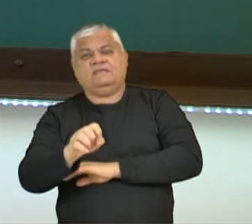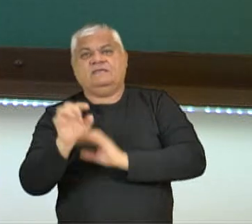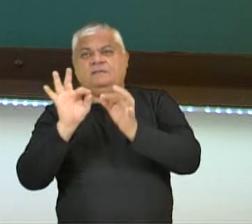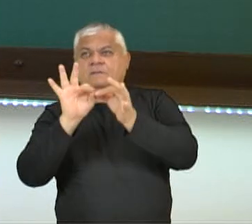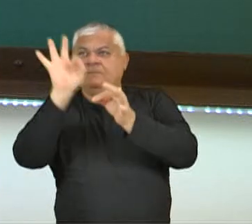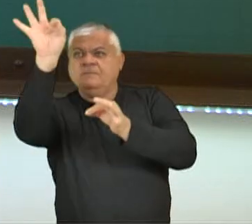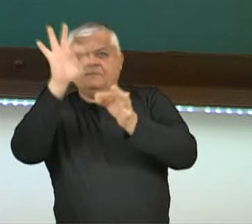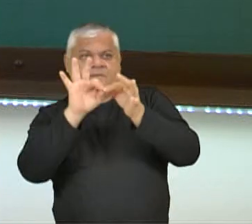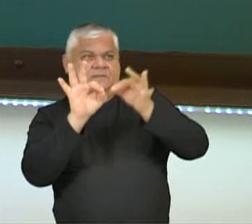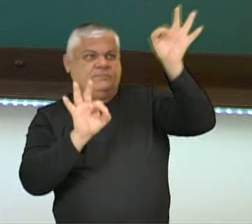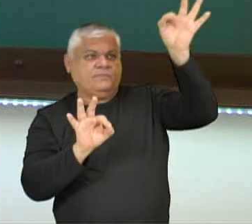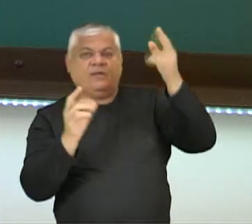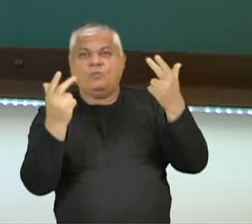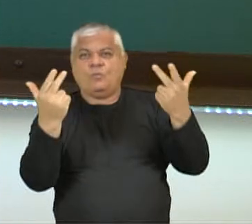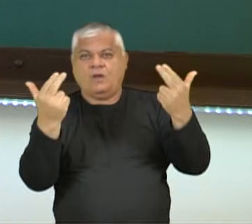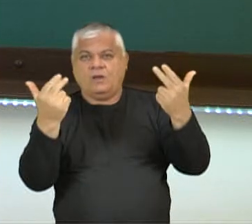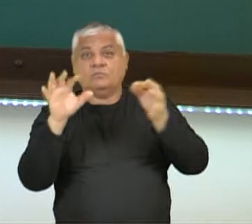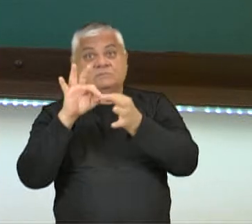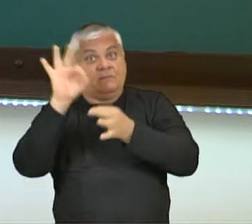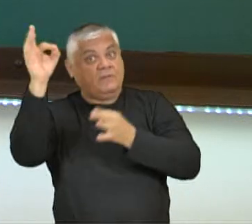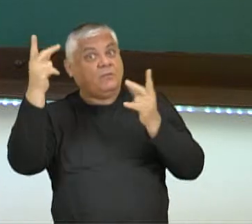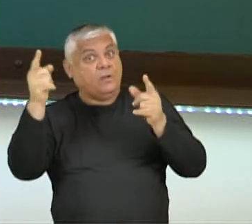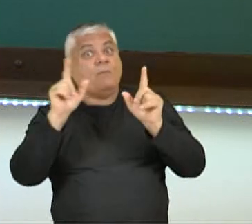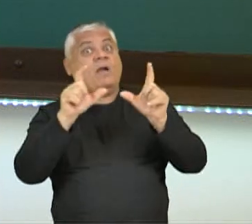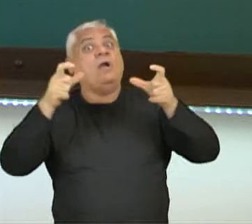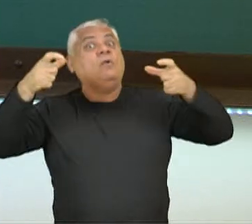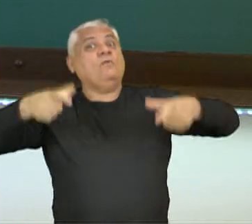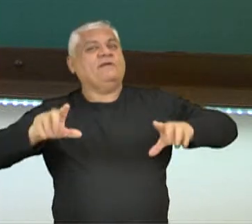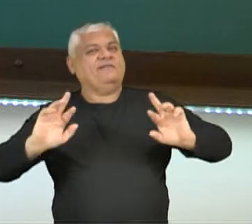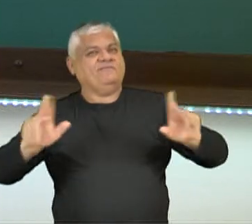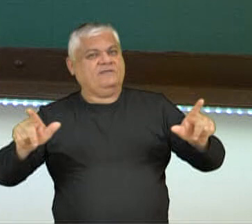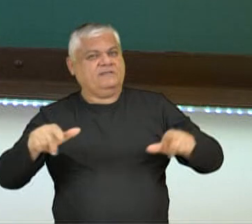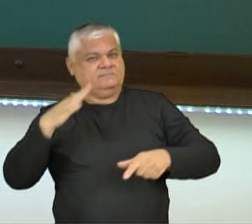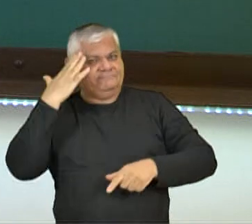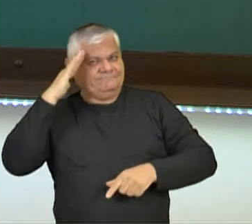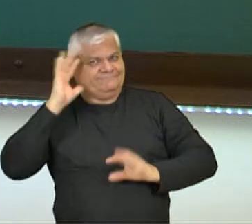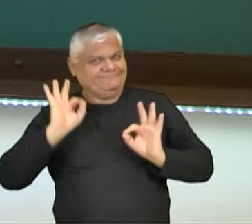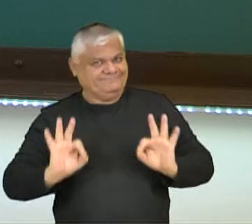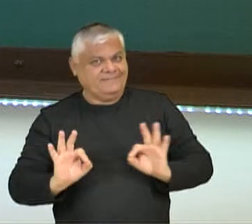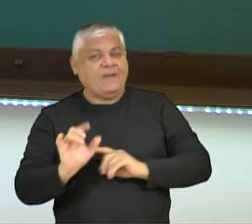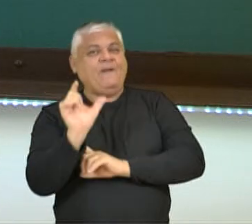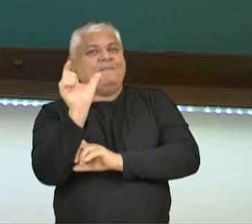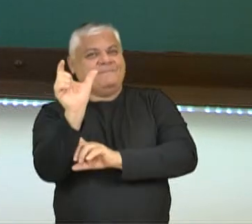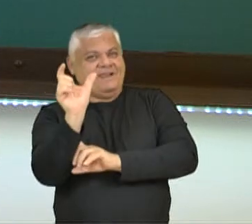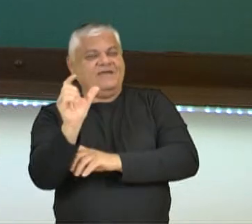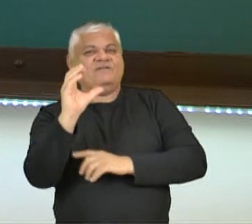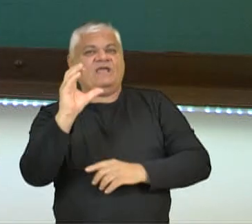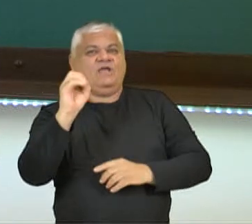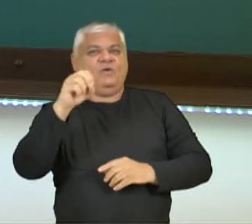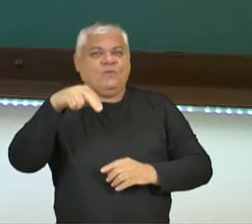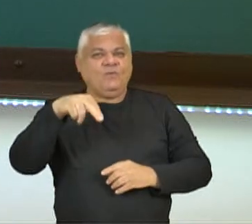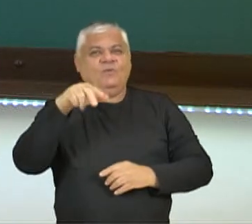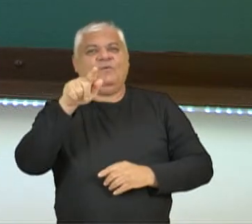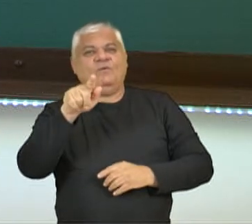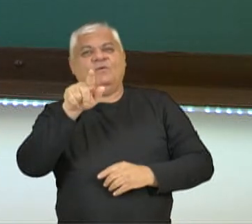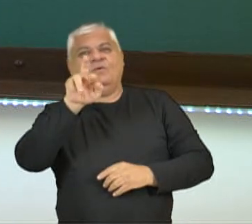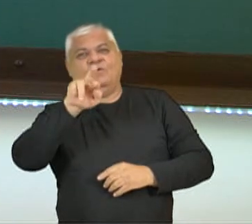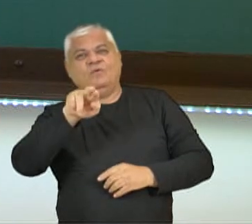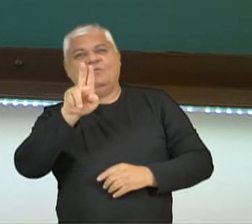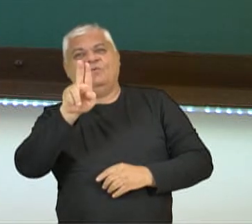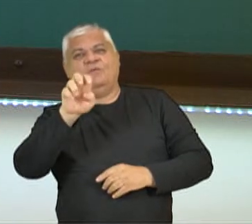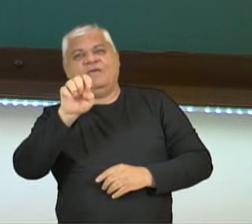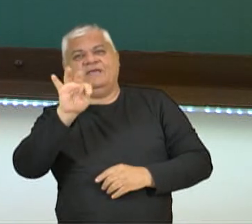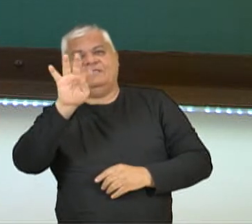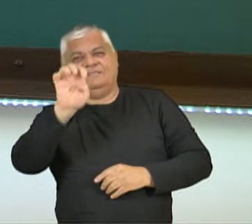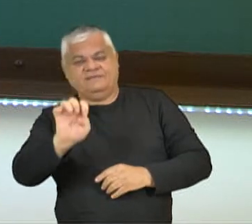embora estejam em lugares diferentes, tá bom? Viu como a gente é chique? Então, nós vamos usar a palavra congruentes. Então,